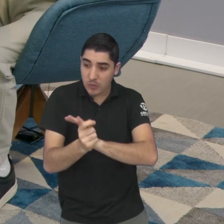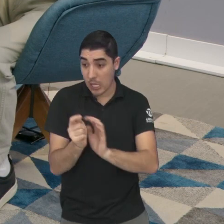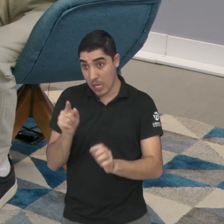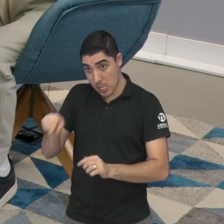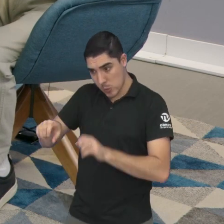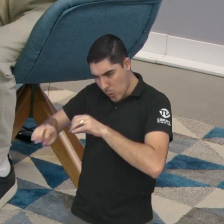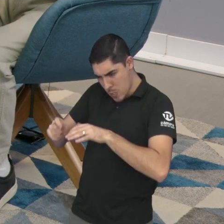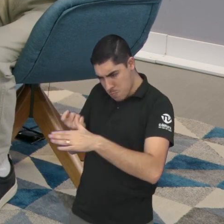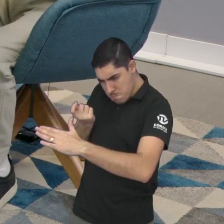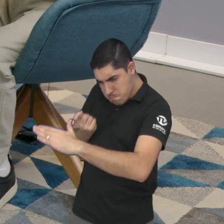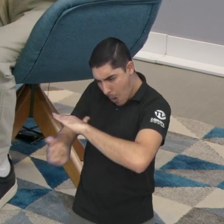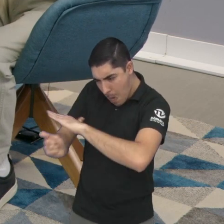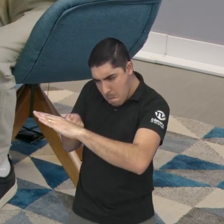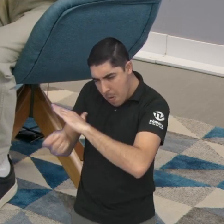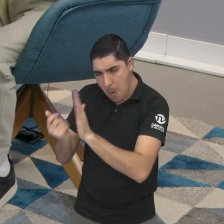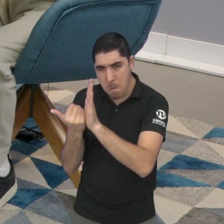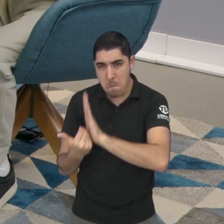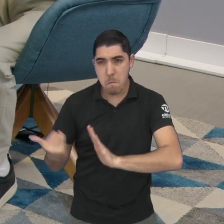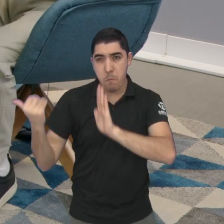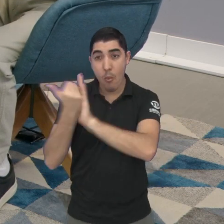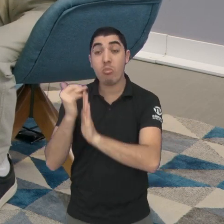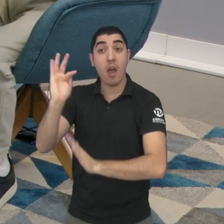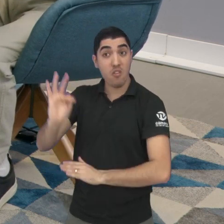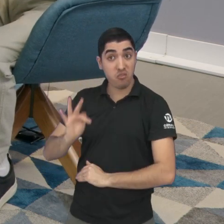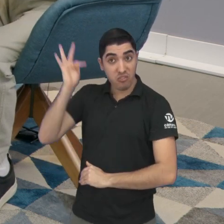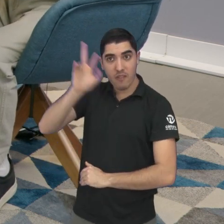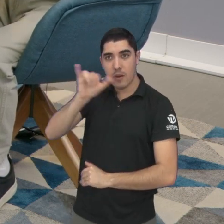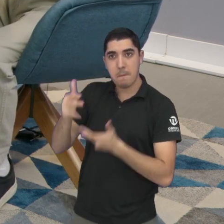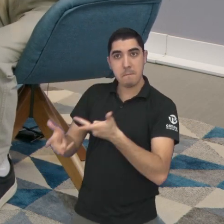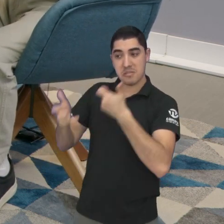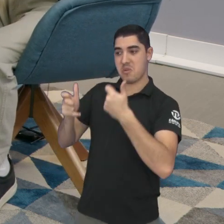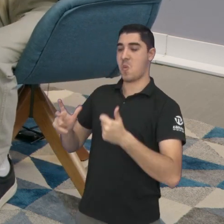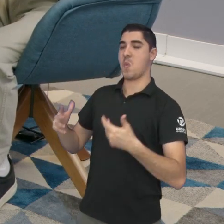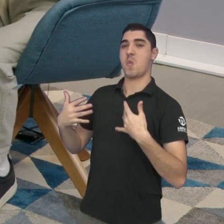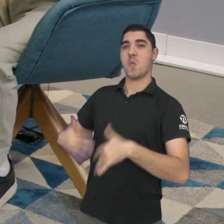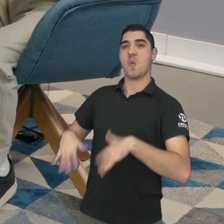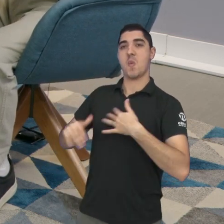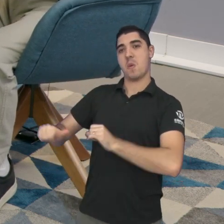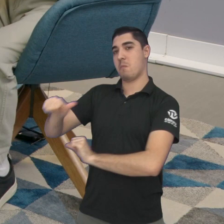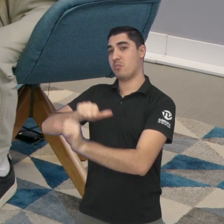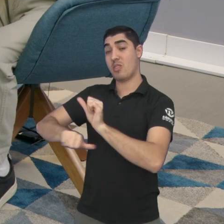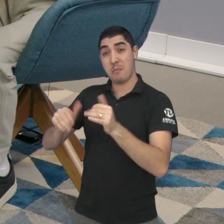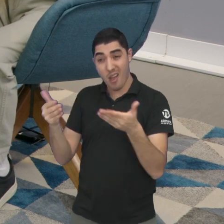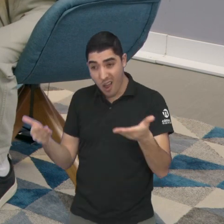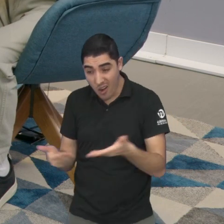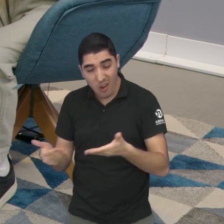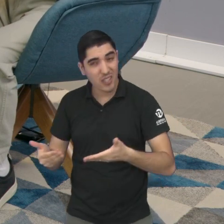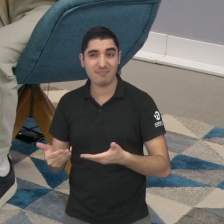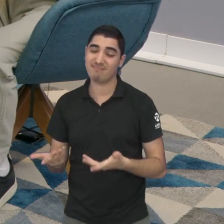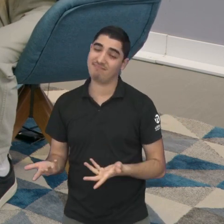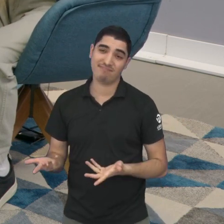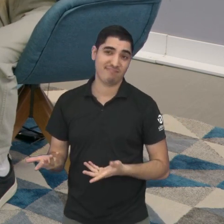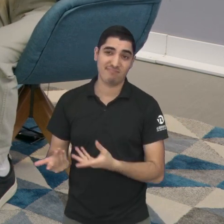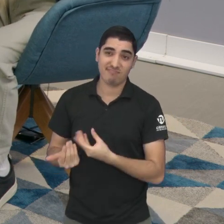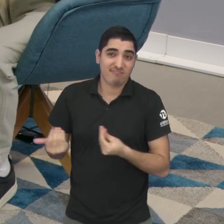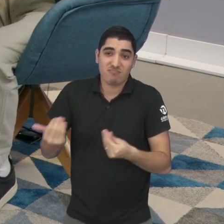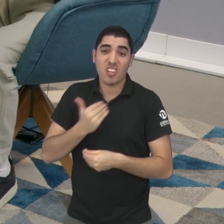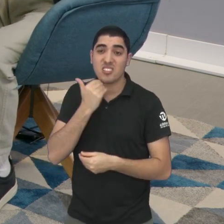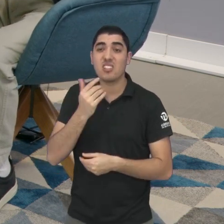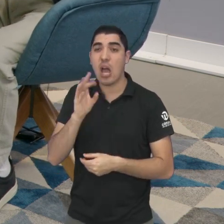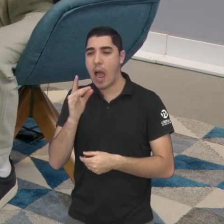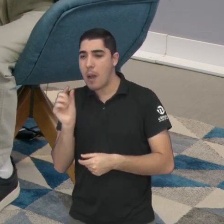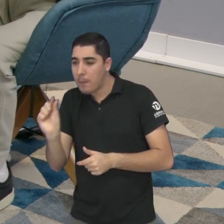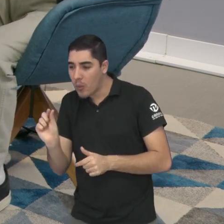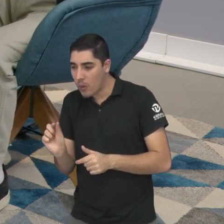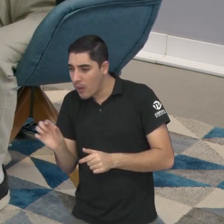anos você vai colher, muda tudo isso. Agora, desse jeito que nós estamos, melhora aqui. É como se você estiver fazendo um